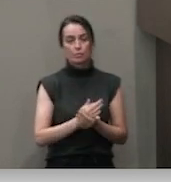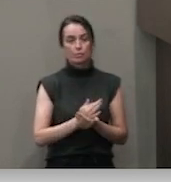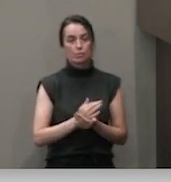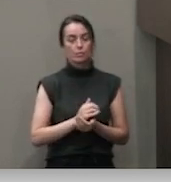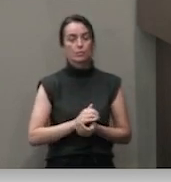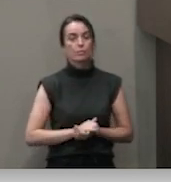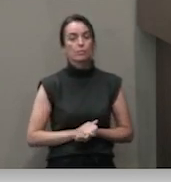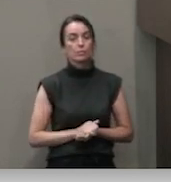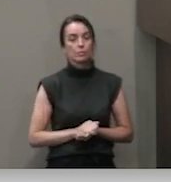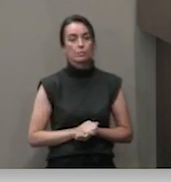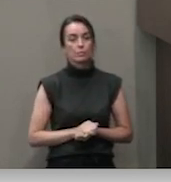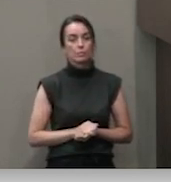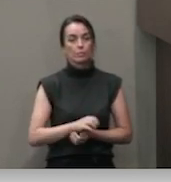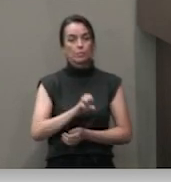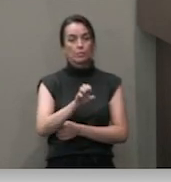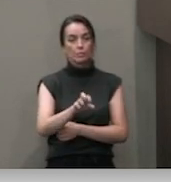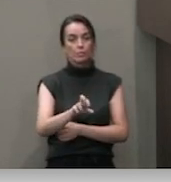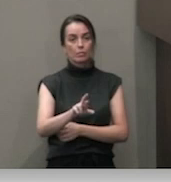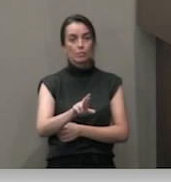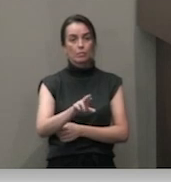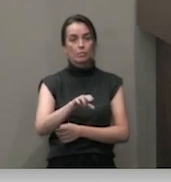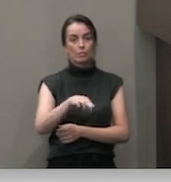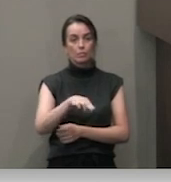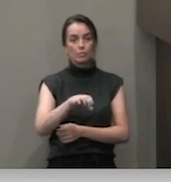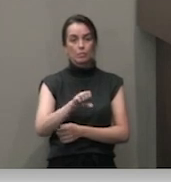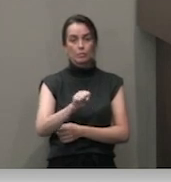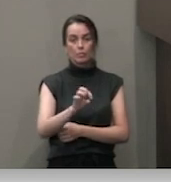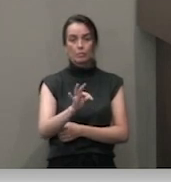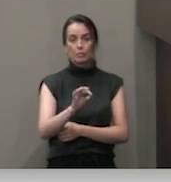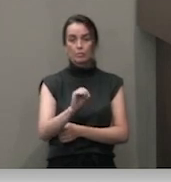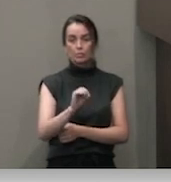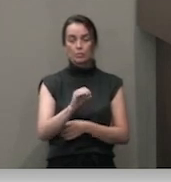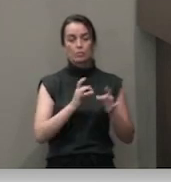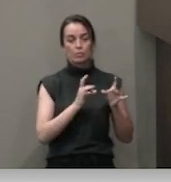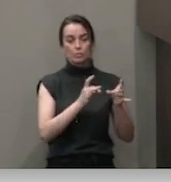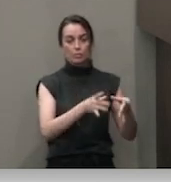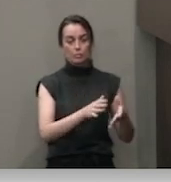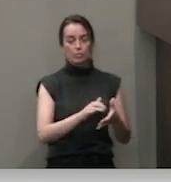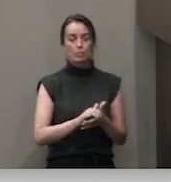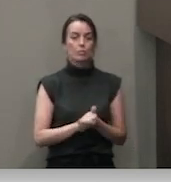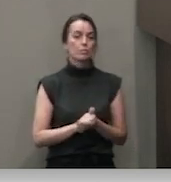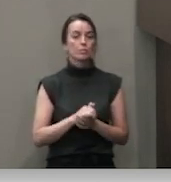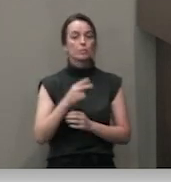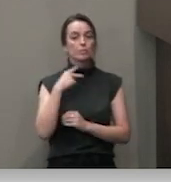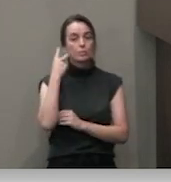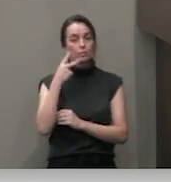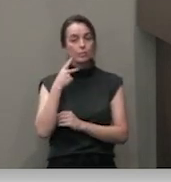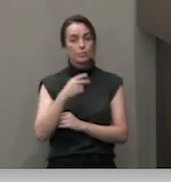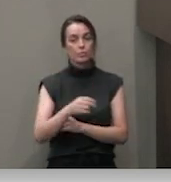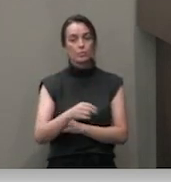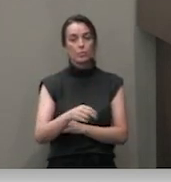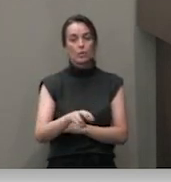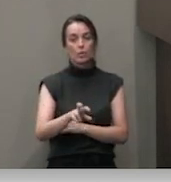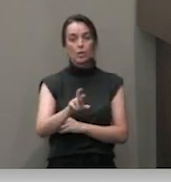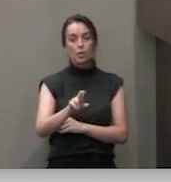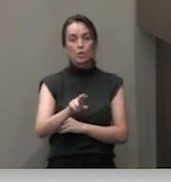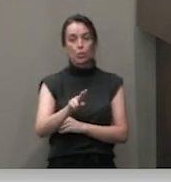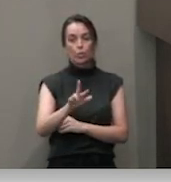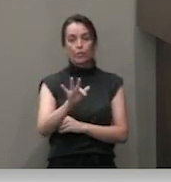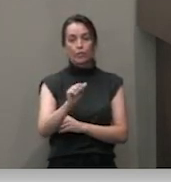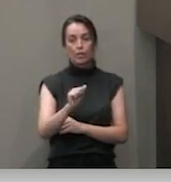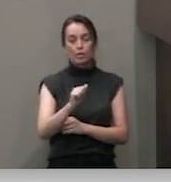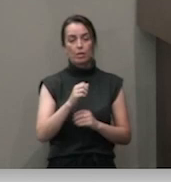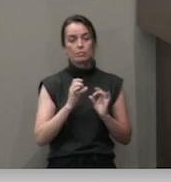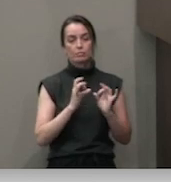ausente Vereador Ernesto dos Santos declina vereador Cláudio luí rufa soldá